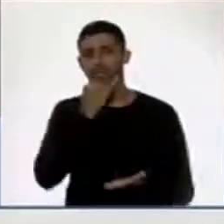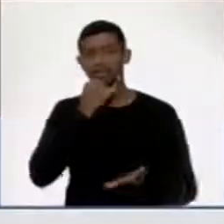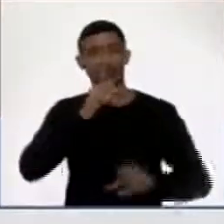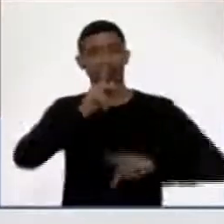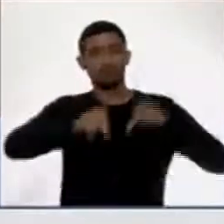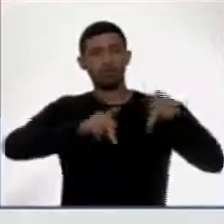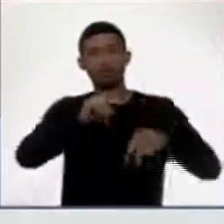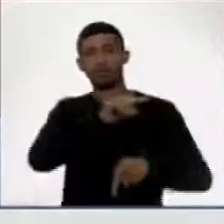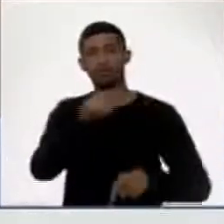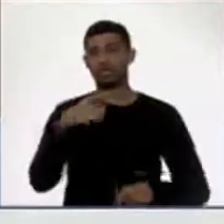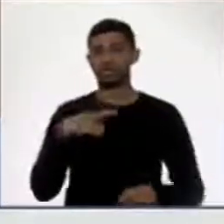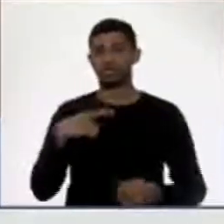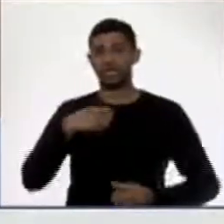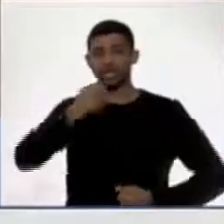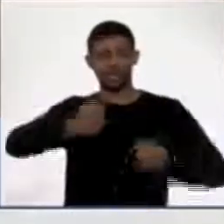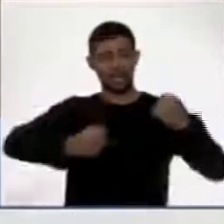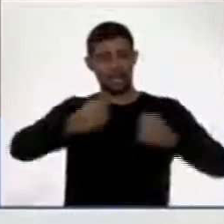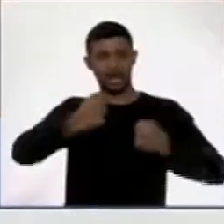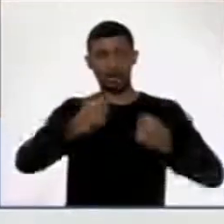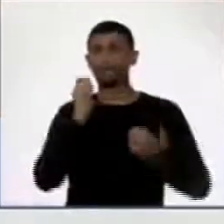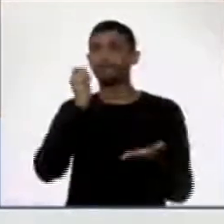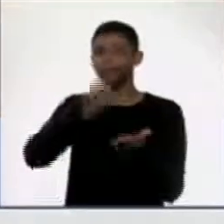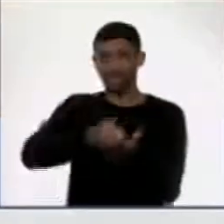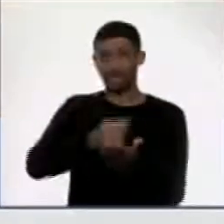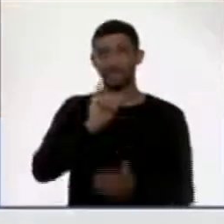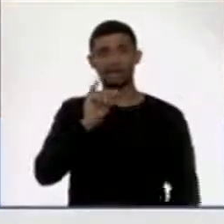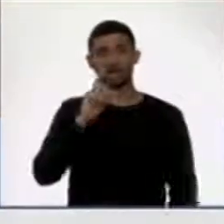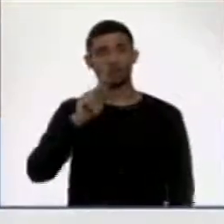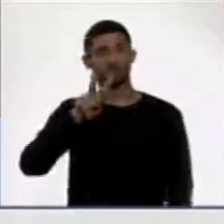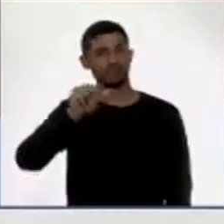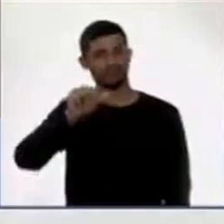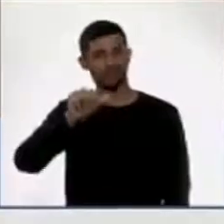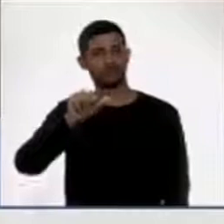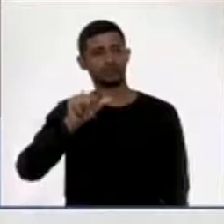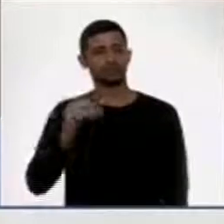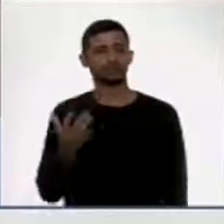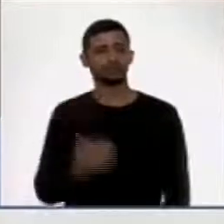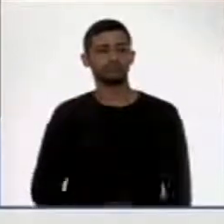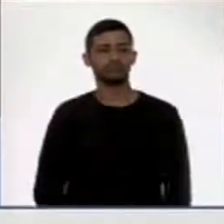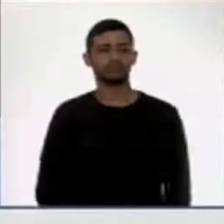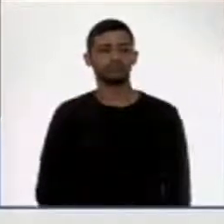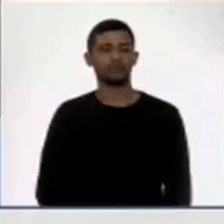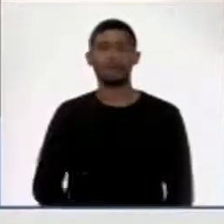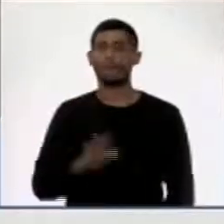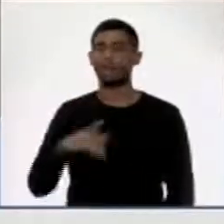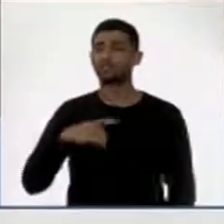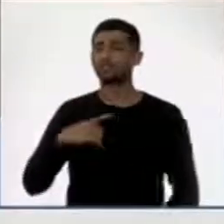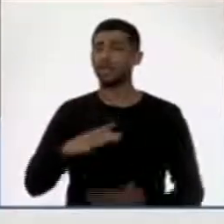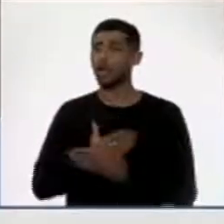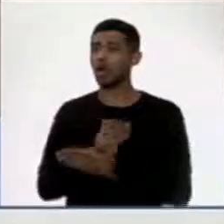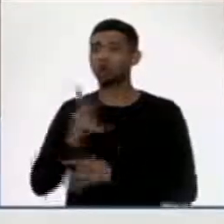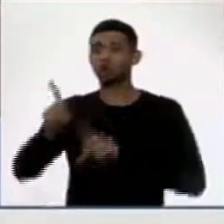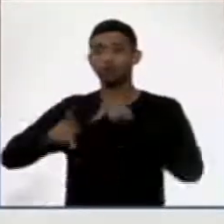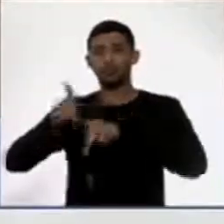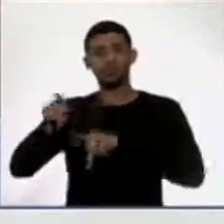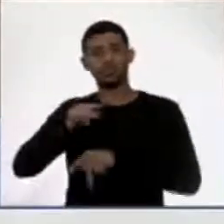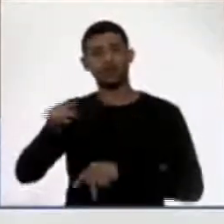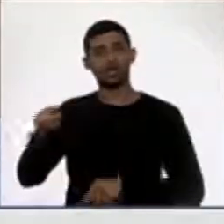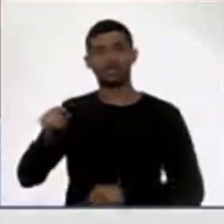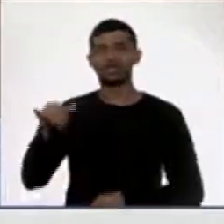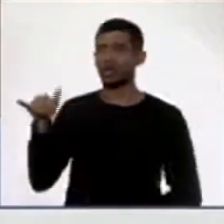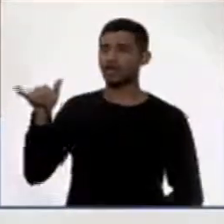que tem seu carro paga o IPVA, agora a população que tem aviões, que tem iates de